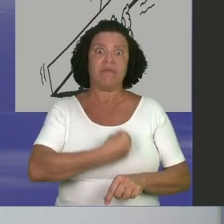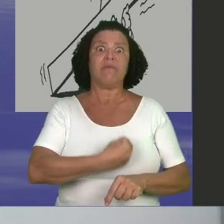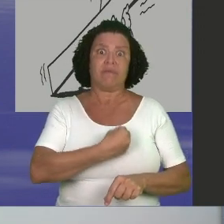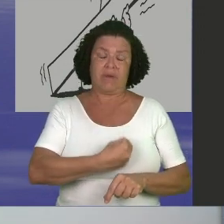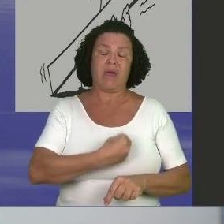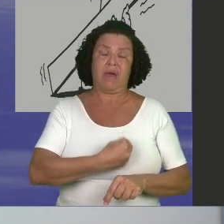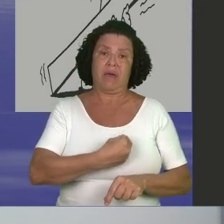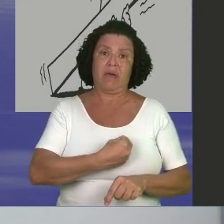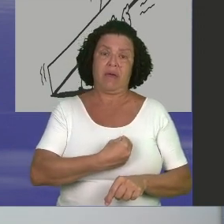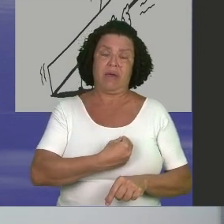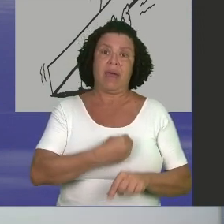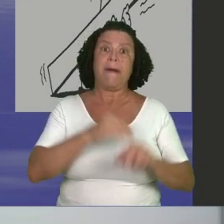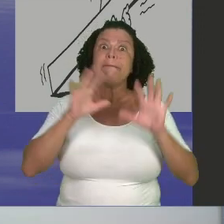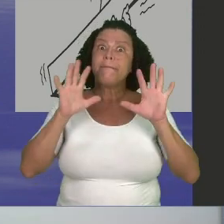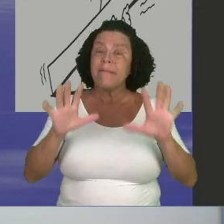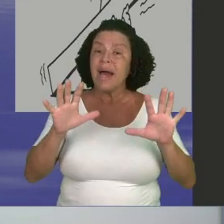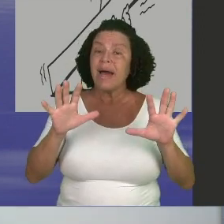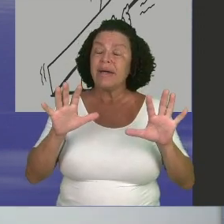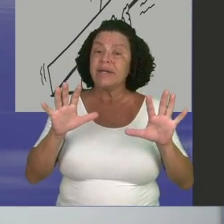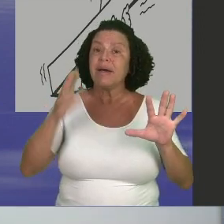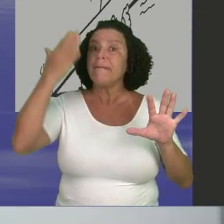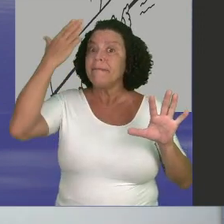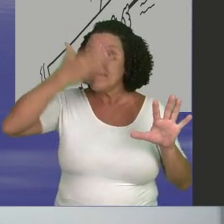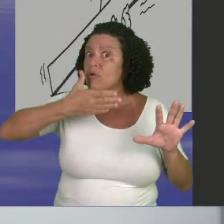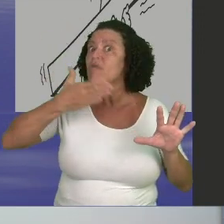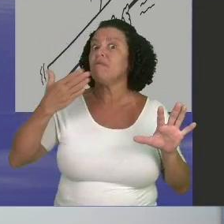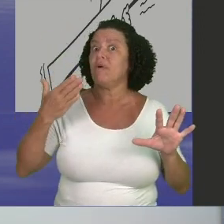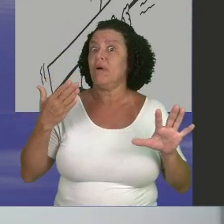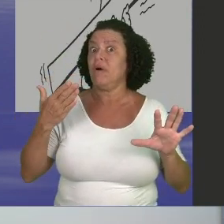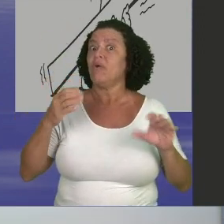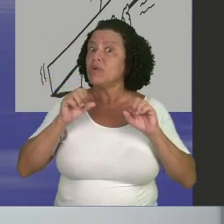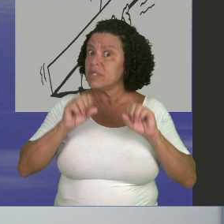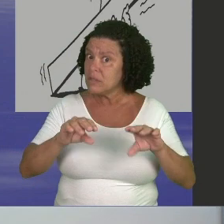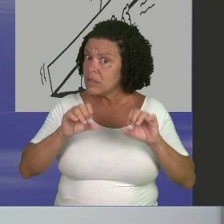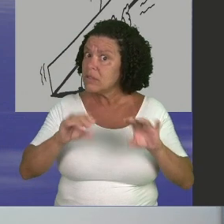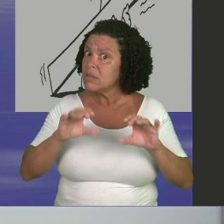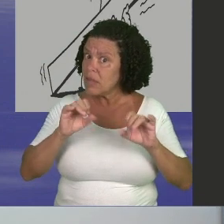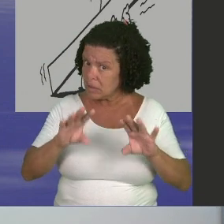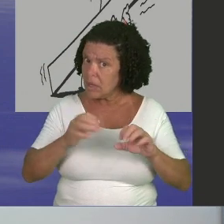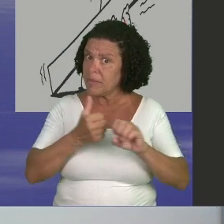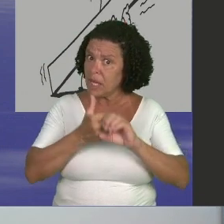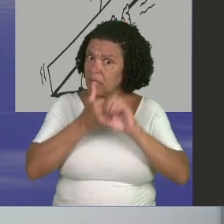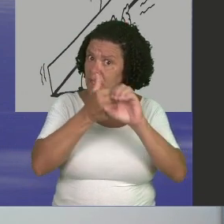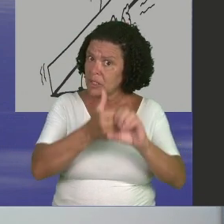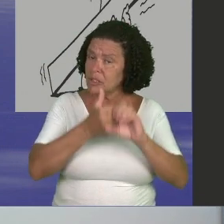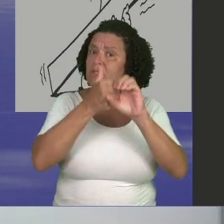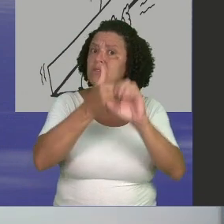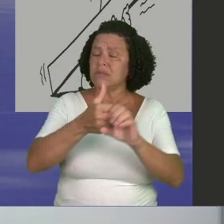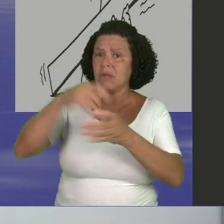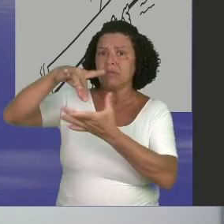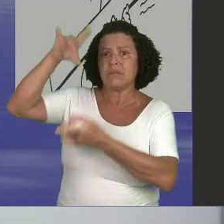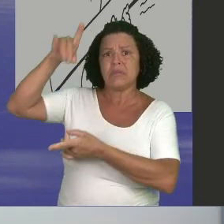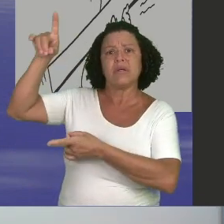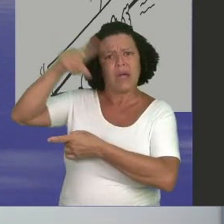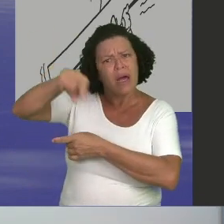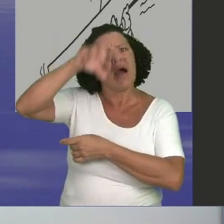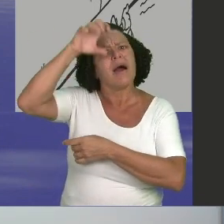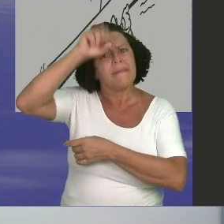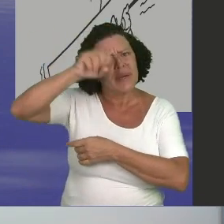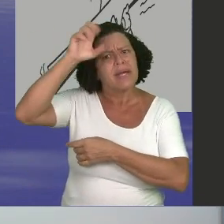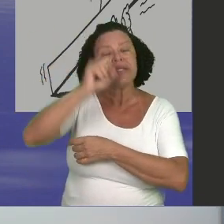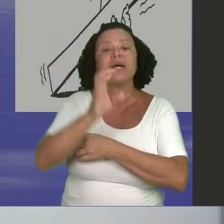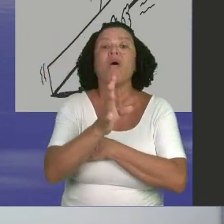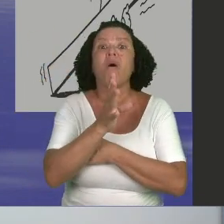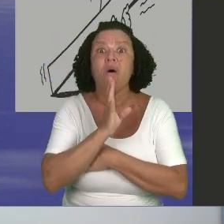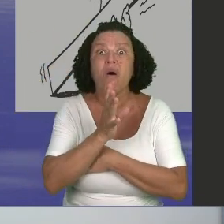Nós estamos aqui para provar que os ensinamentos cristãos e espíritas nós aprendemos e